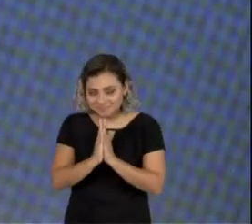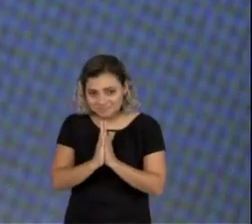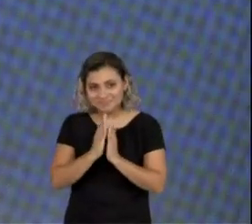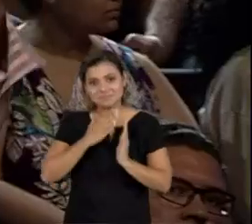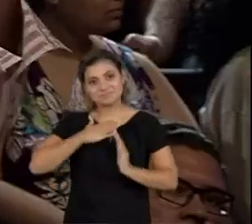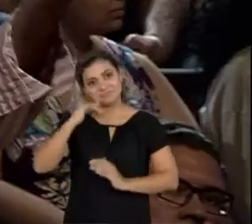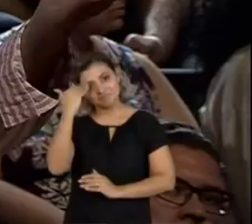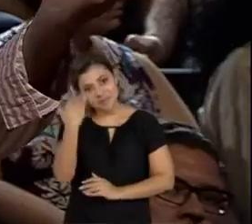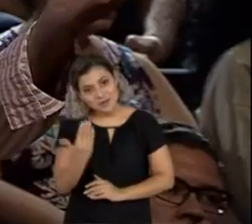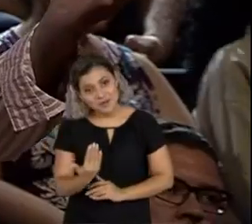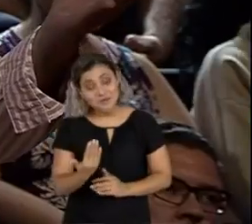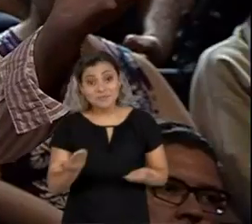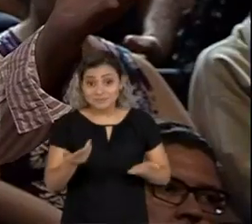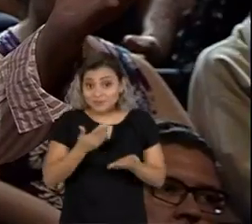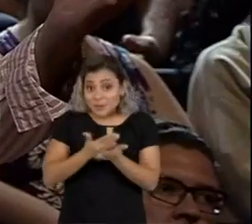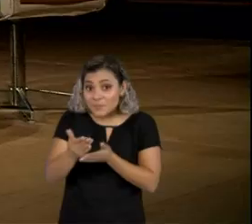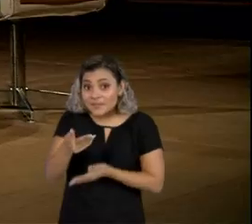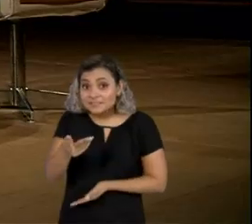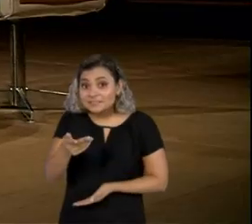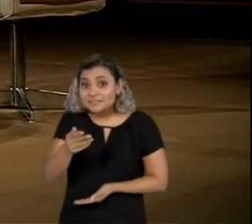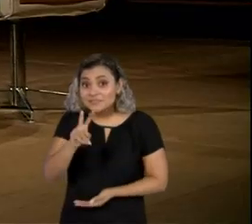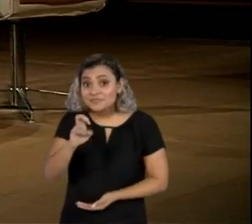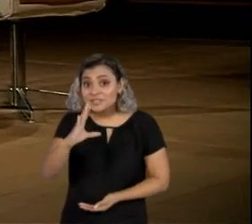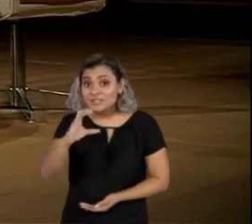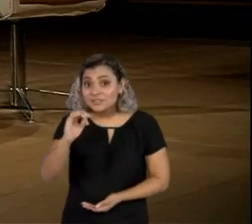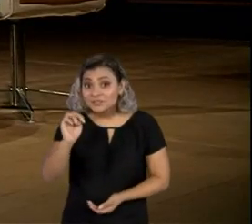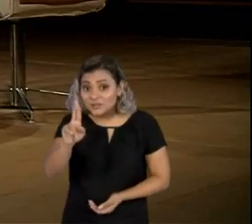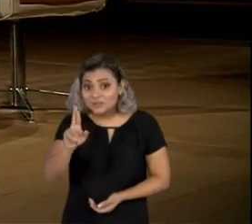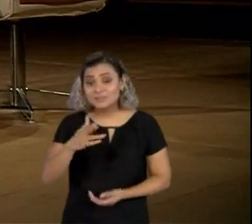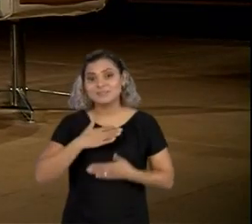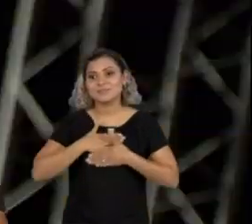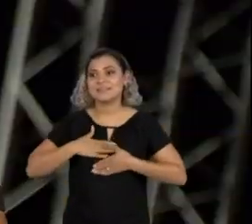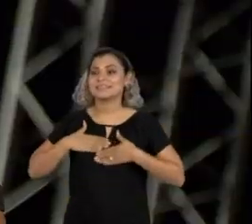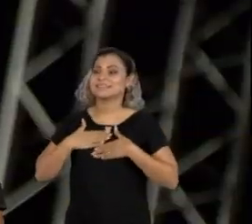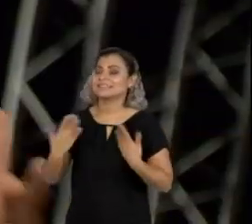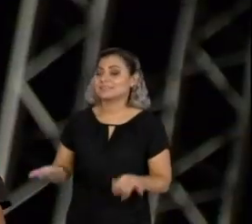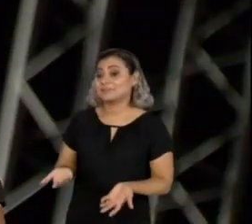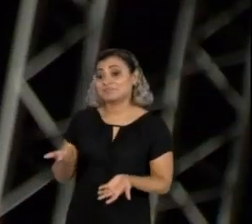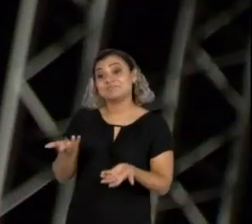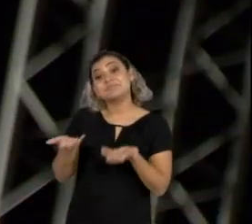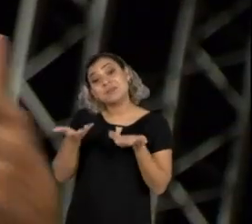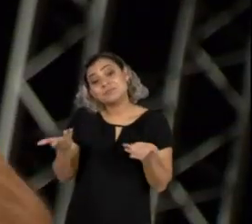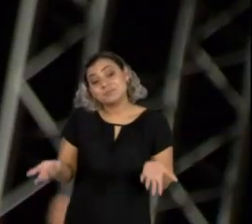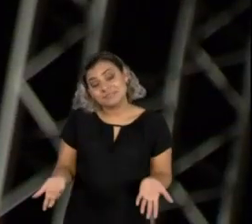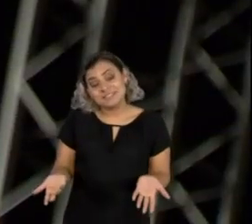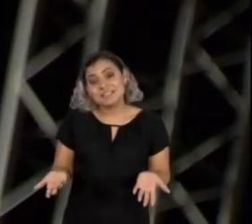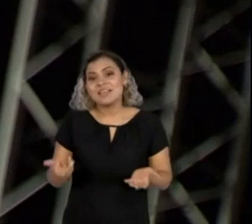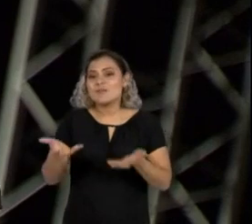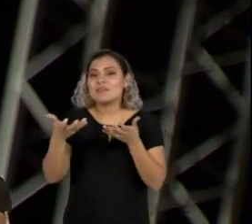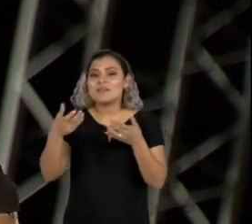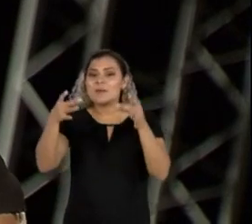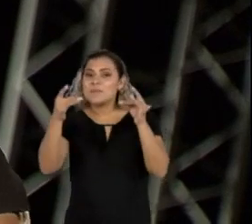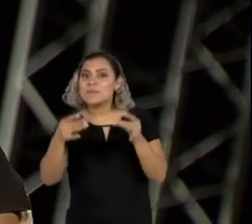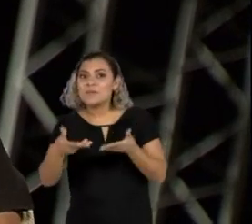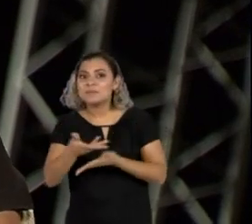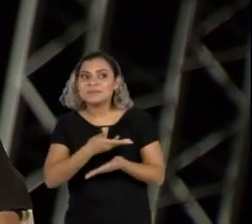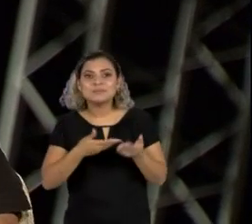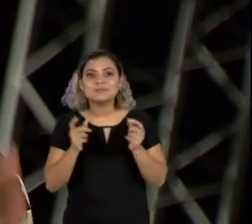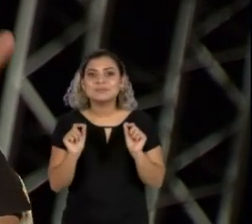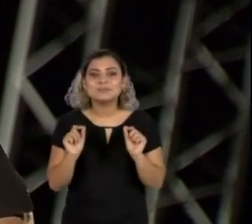minha. Fasano, você começa. Bom, vou ter esse prazer, né? Cristiane, então, vamos falar para esse pessoal todo